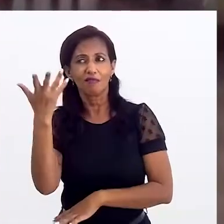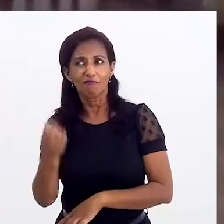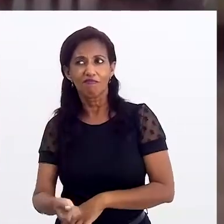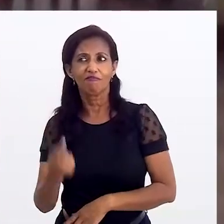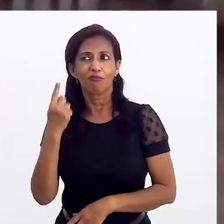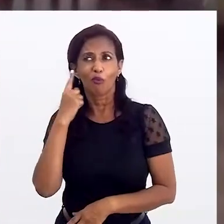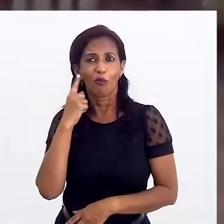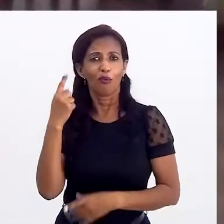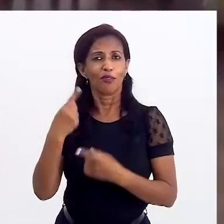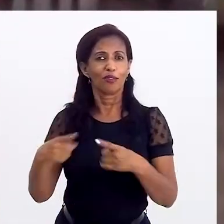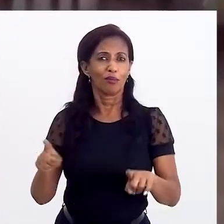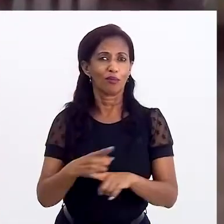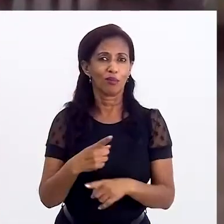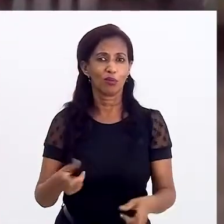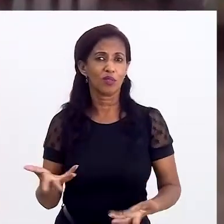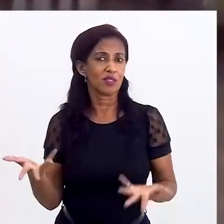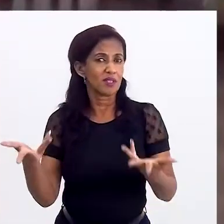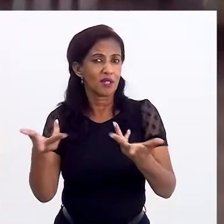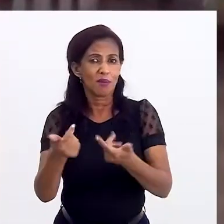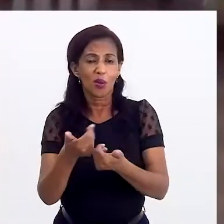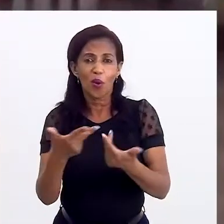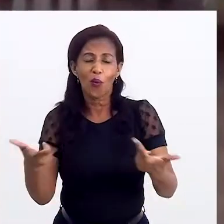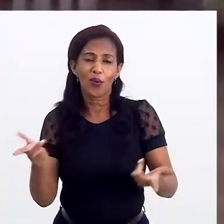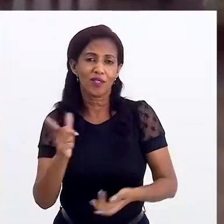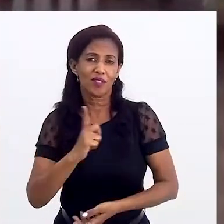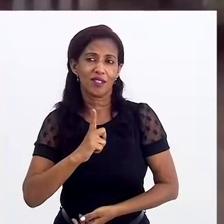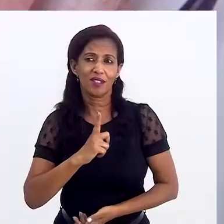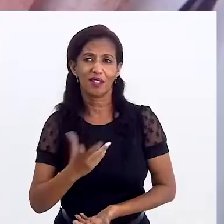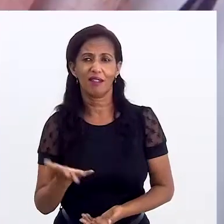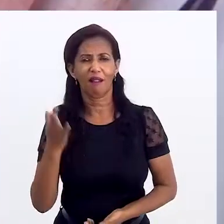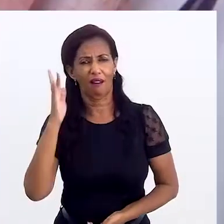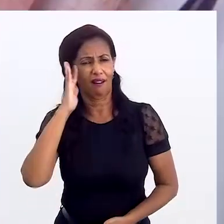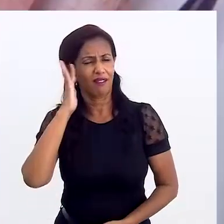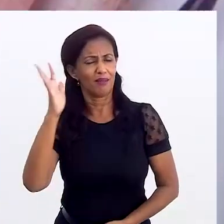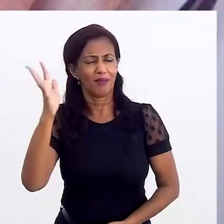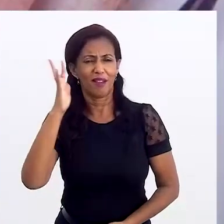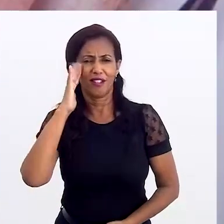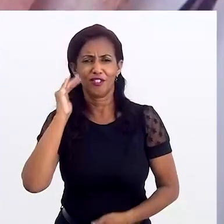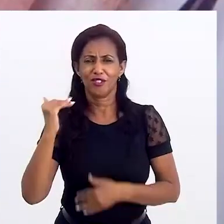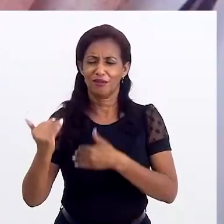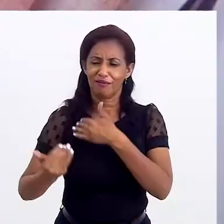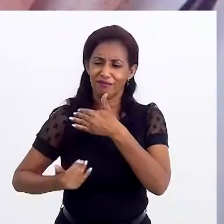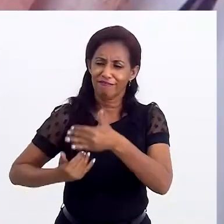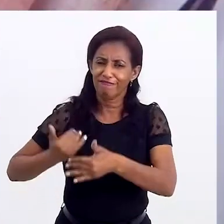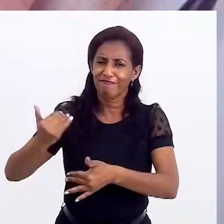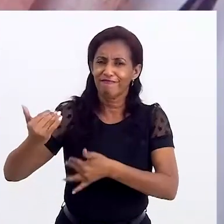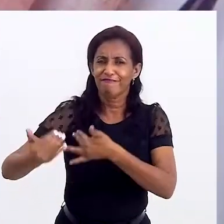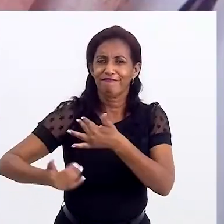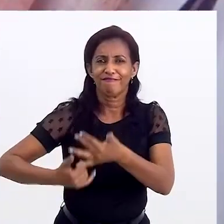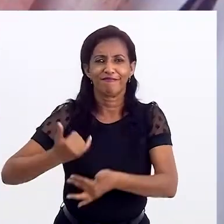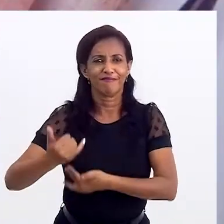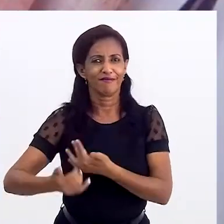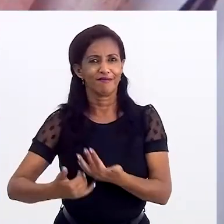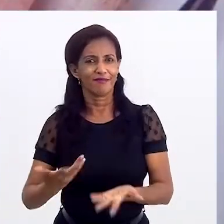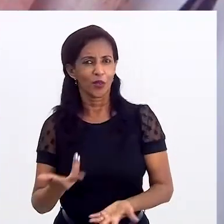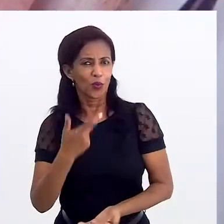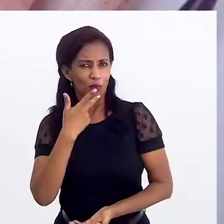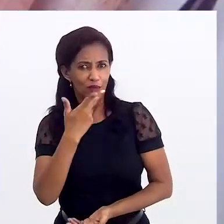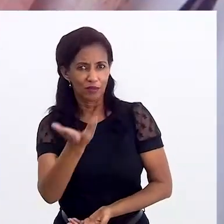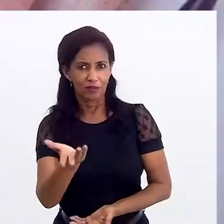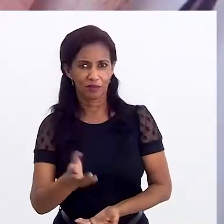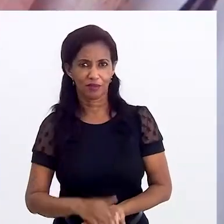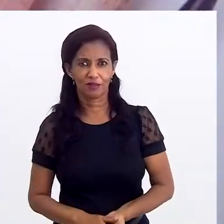a nossa música, isso é a melhor coisa que tem para Nossa, imagino! Atravessar gerações com o que